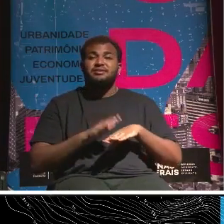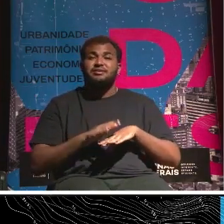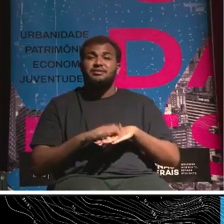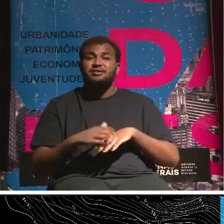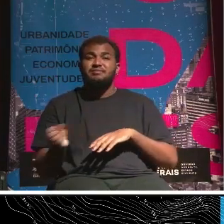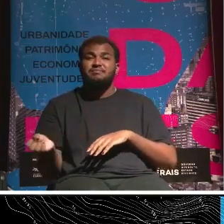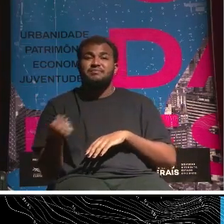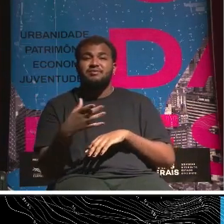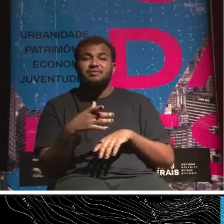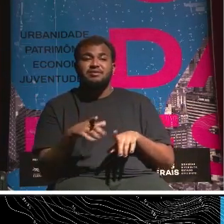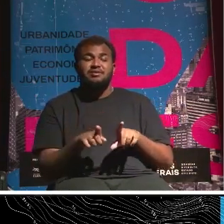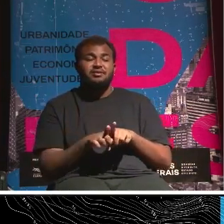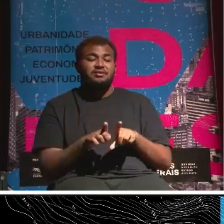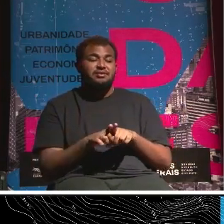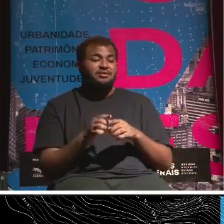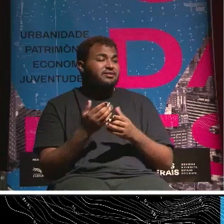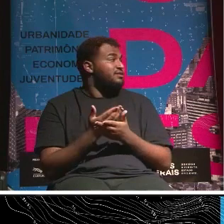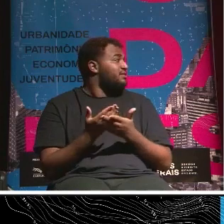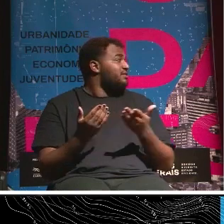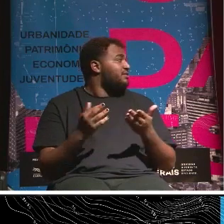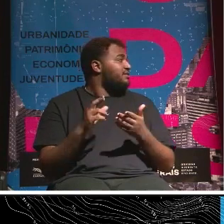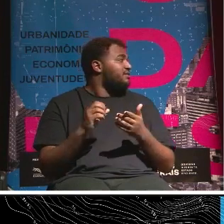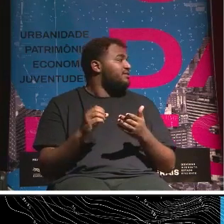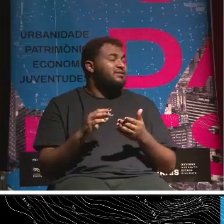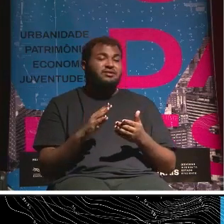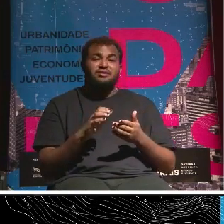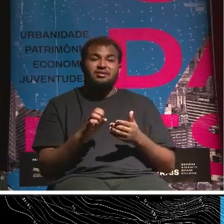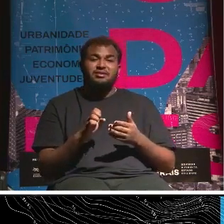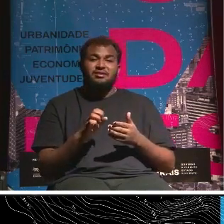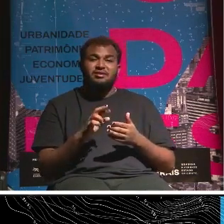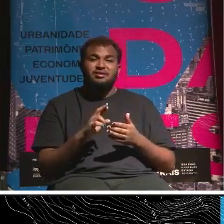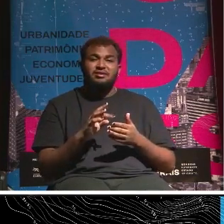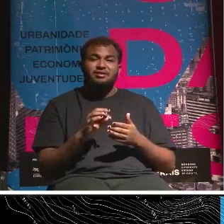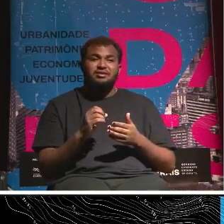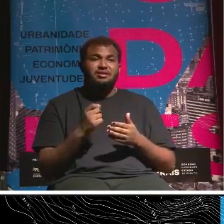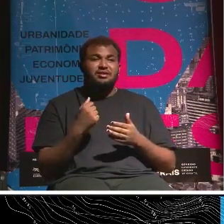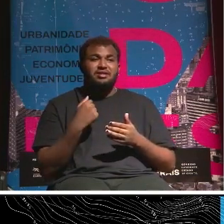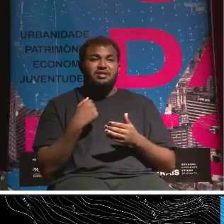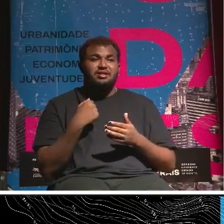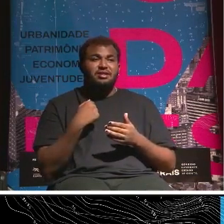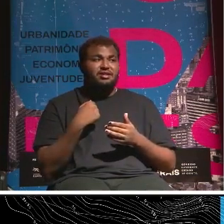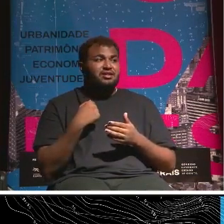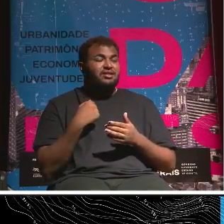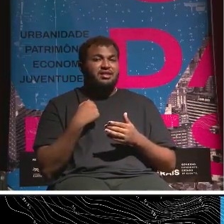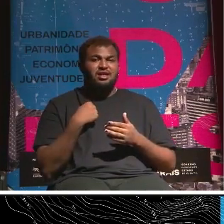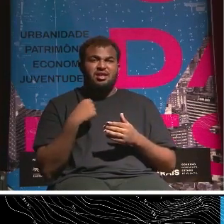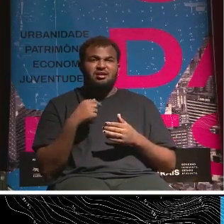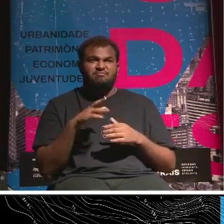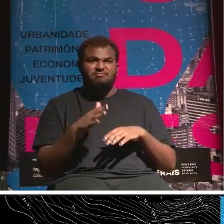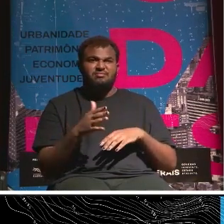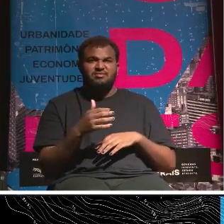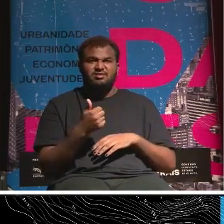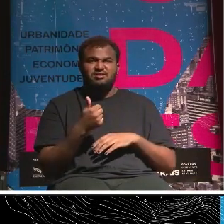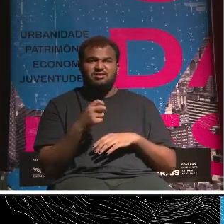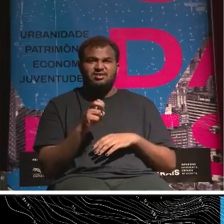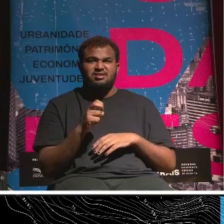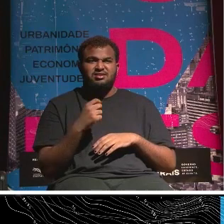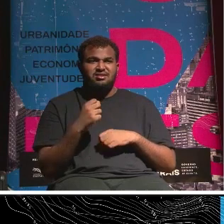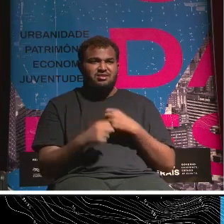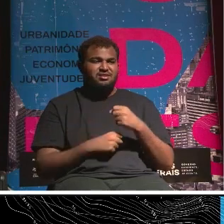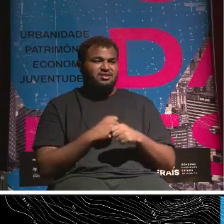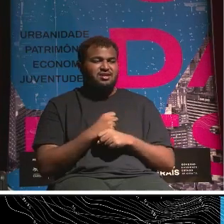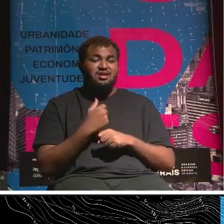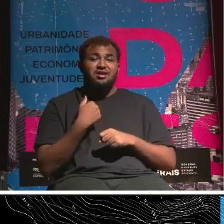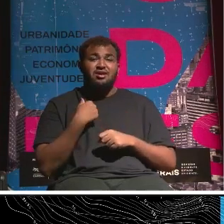assim. Da mesma forma que você, Roberto, eu já estive nesse palco muitas vezes, e há mais ou menos uns 15 anos atrás, aí, eu estive aqui pela